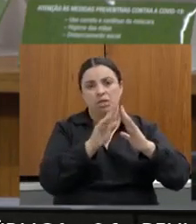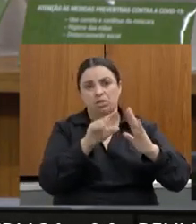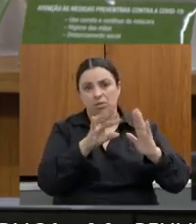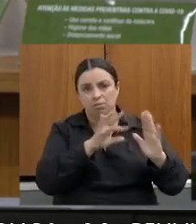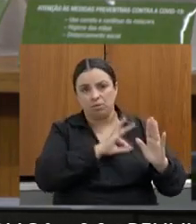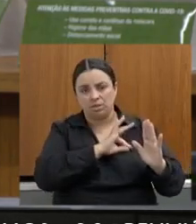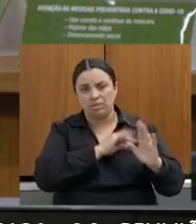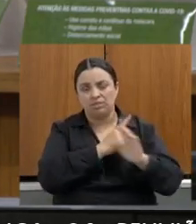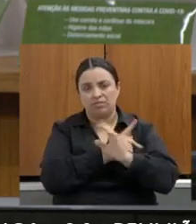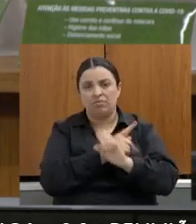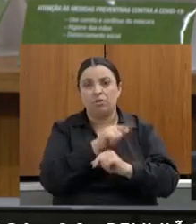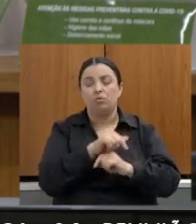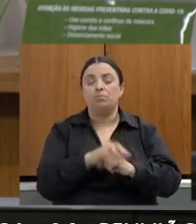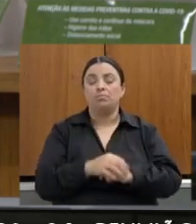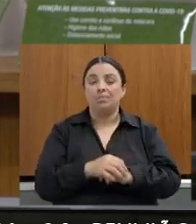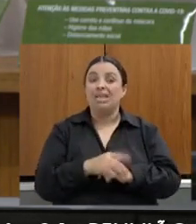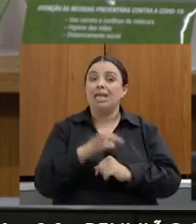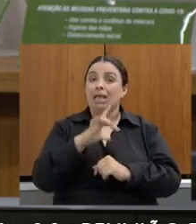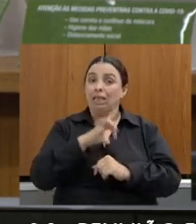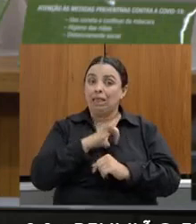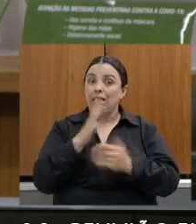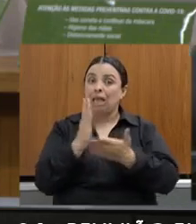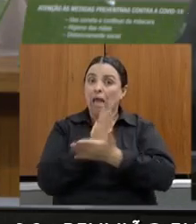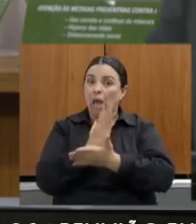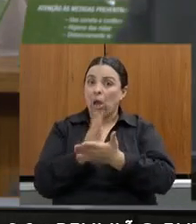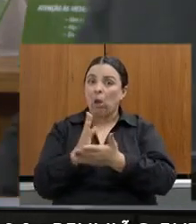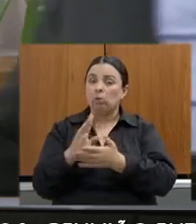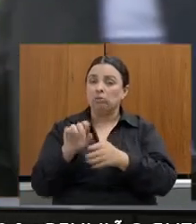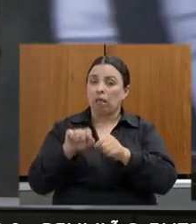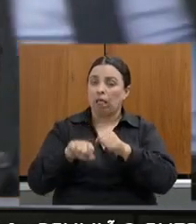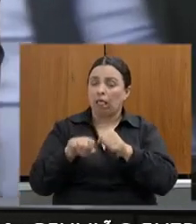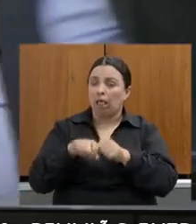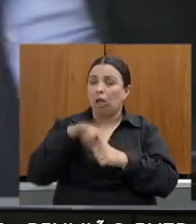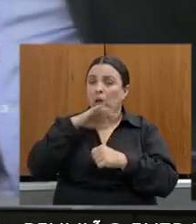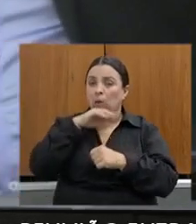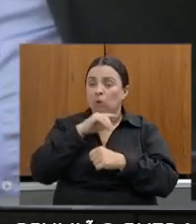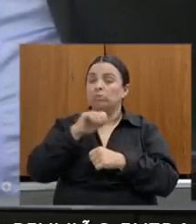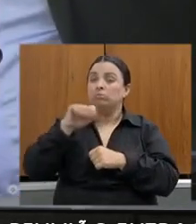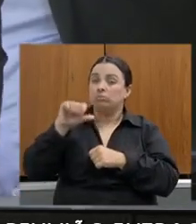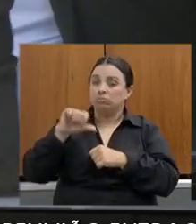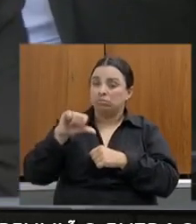e os dados dos últimos 20 30 anos